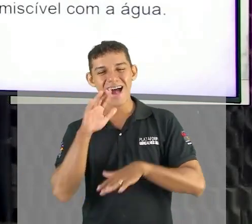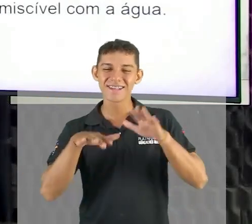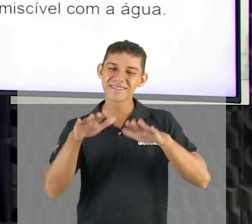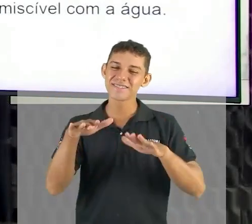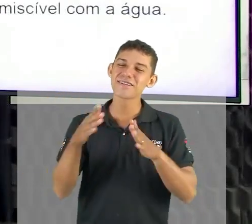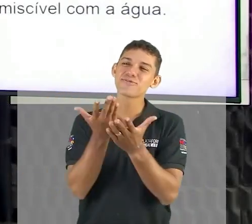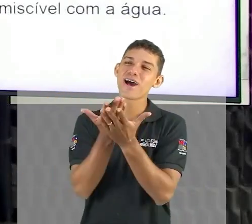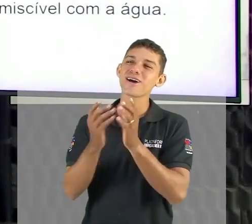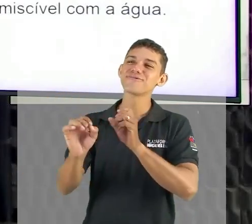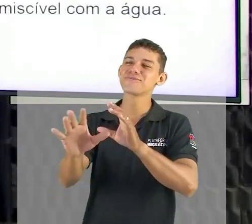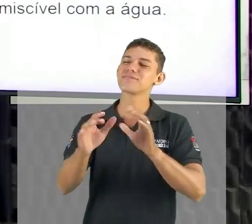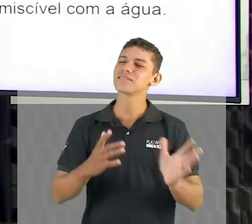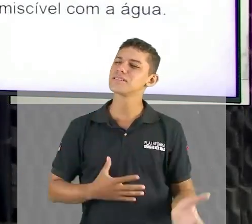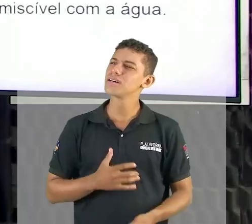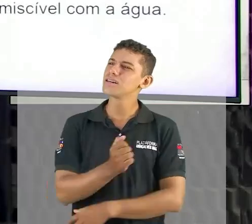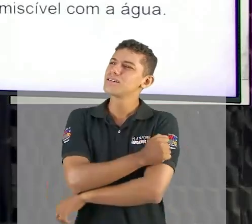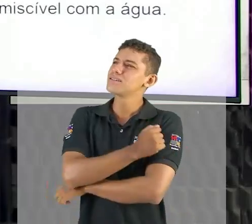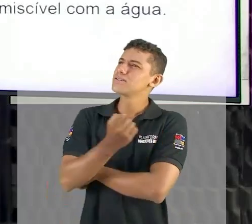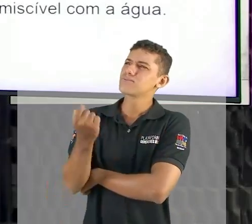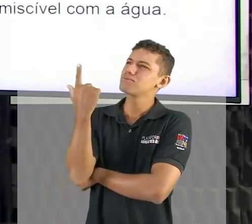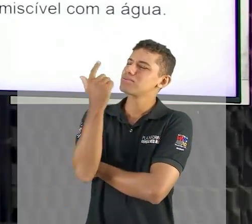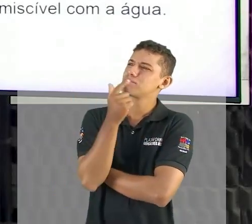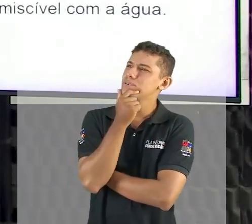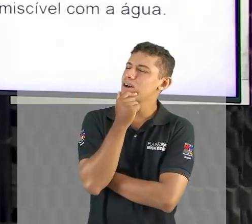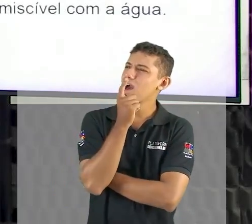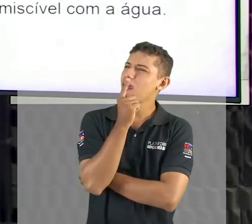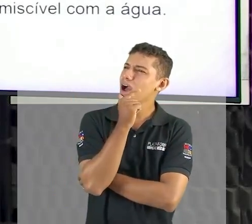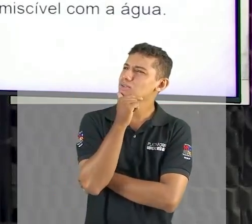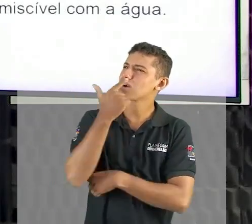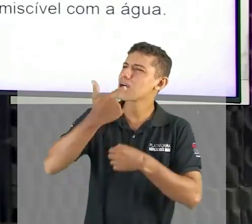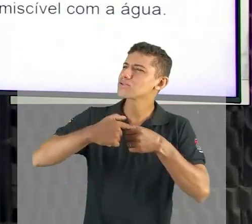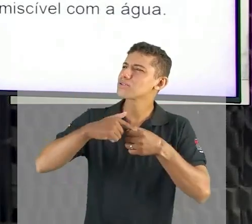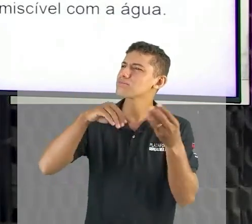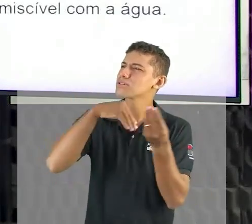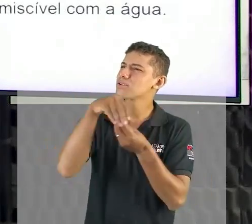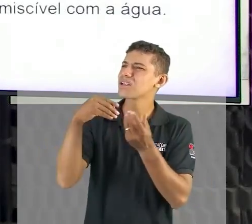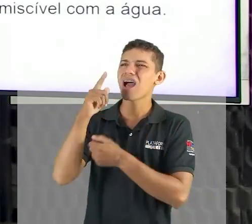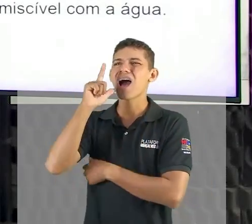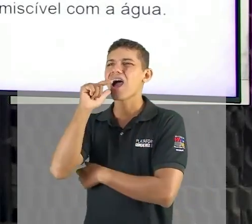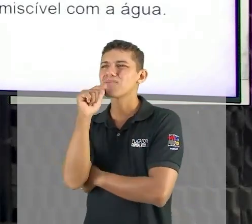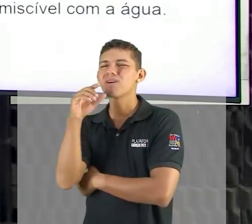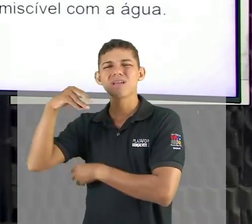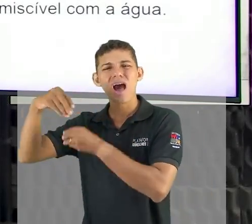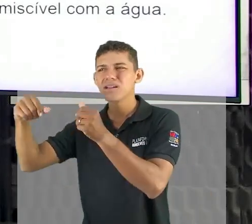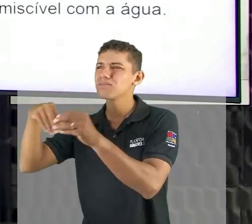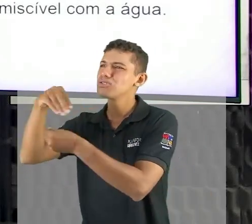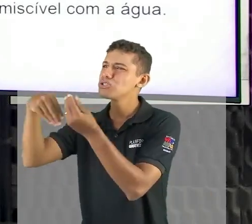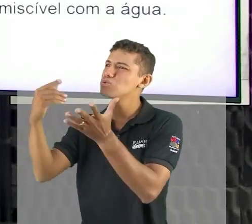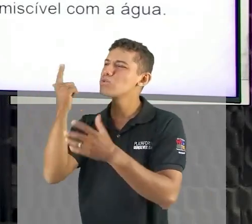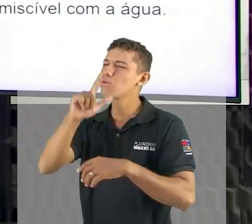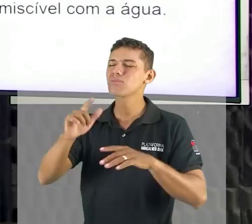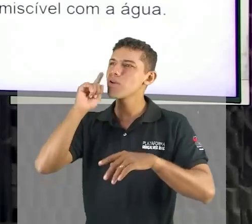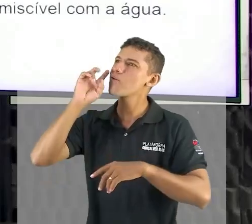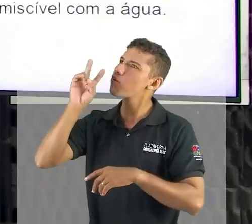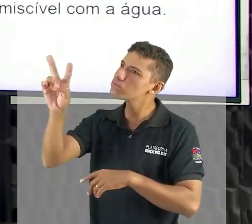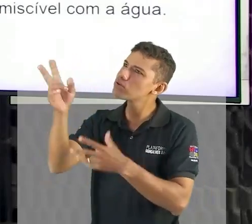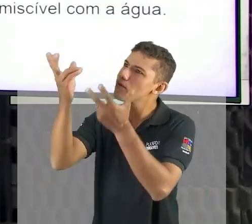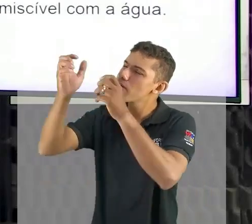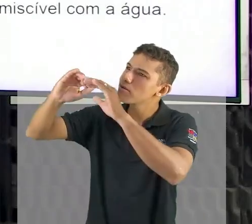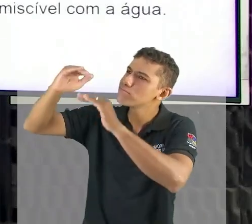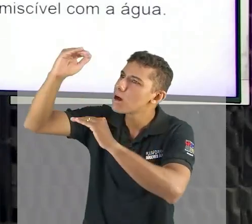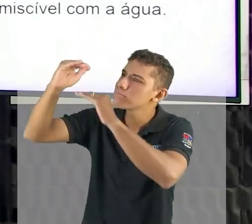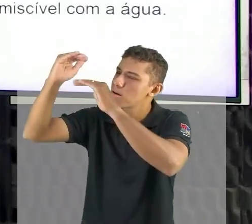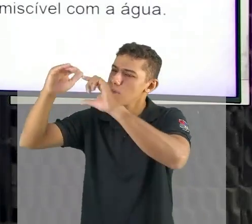gente fala assim, o aluno acha estranho, mas assim a gasolina se mistura, água e areia se misturam, se eu consigo ver quem é